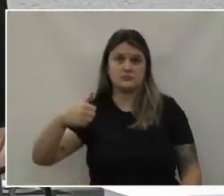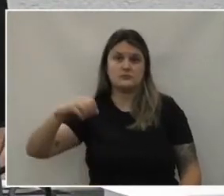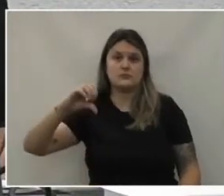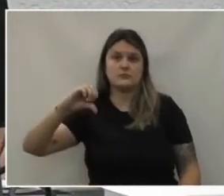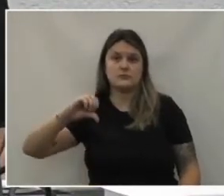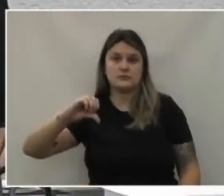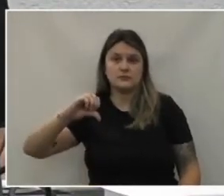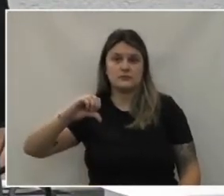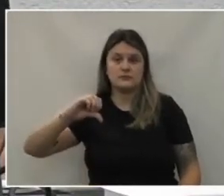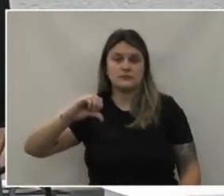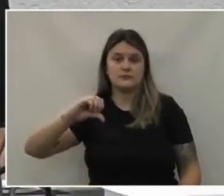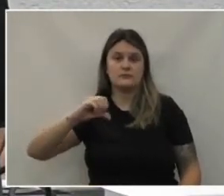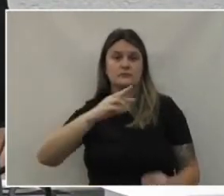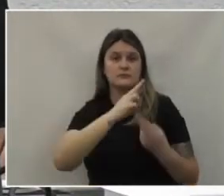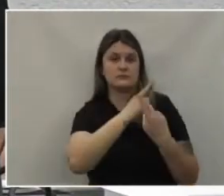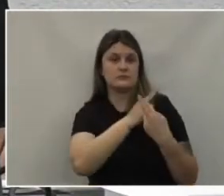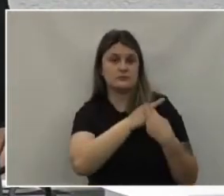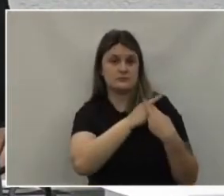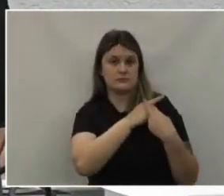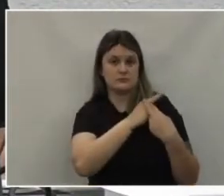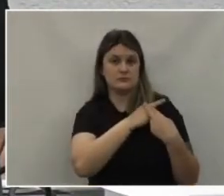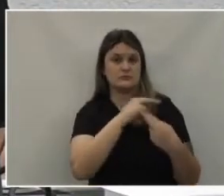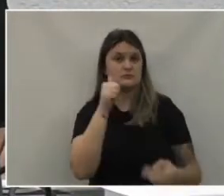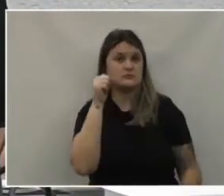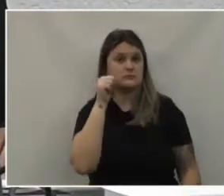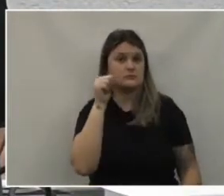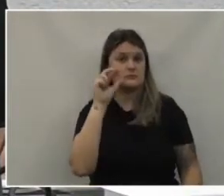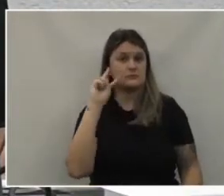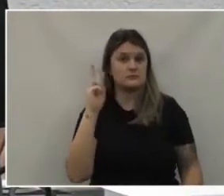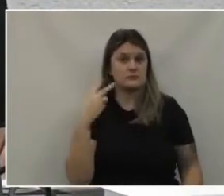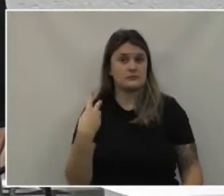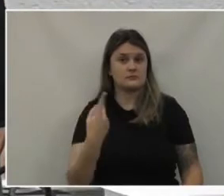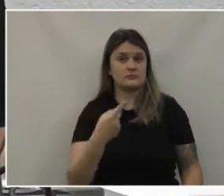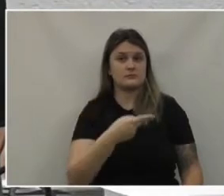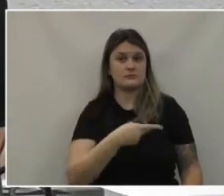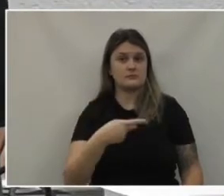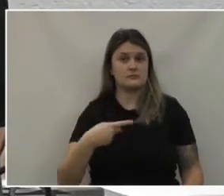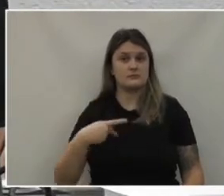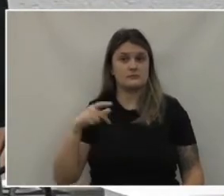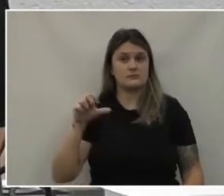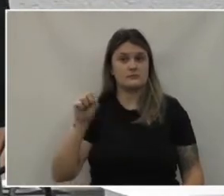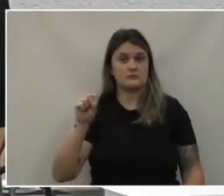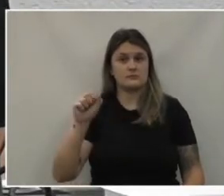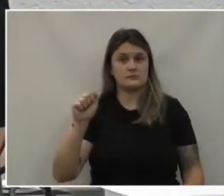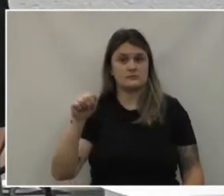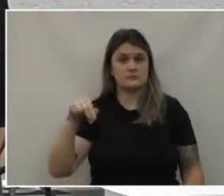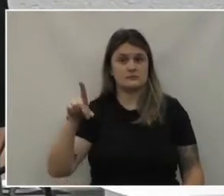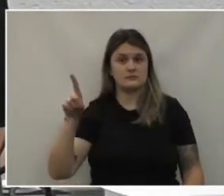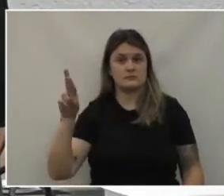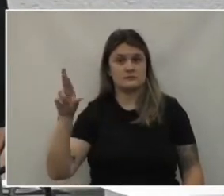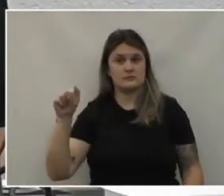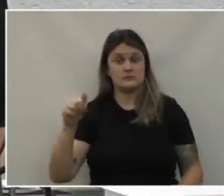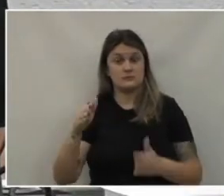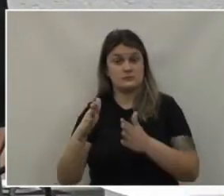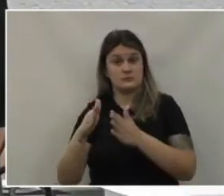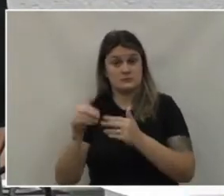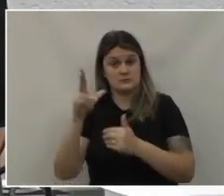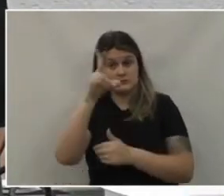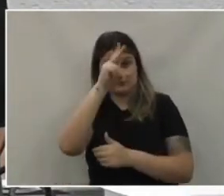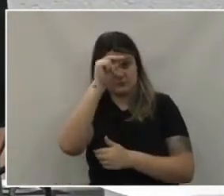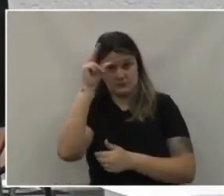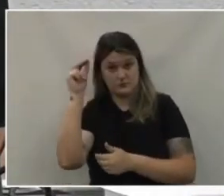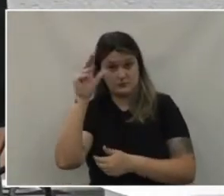77/2019, da vereadora Sandra Aparecida Kish Pinheiro, ao senhor prefeito e